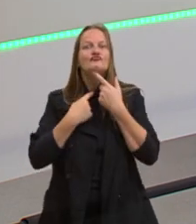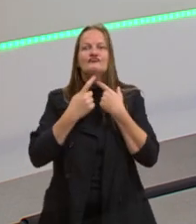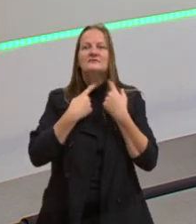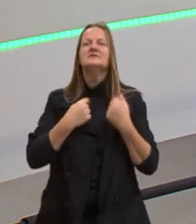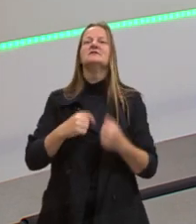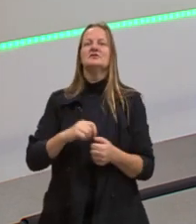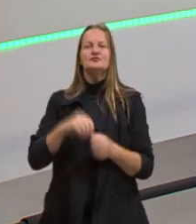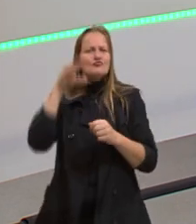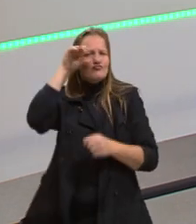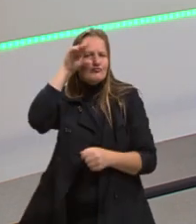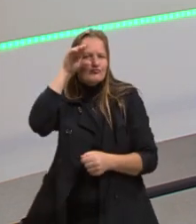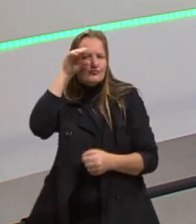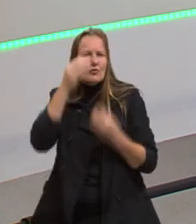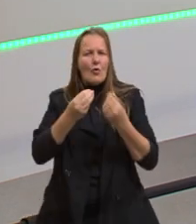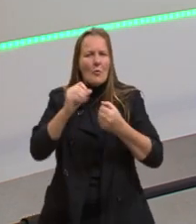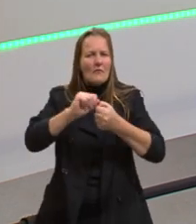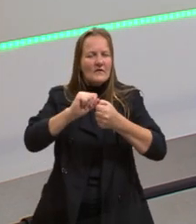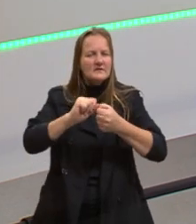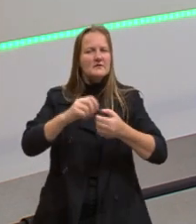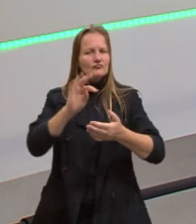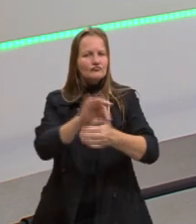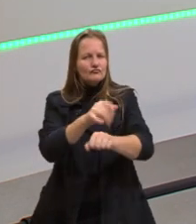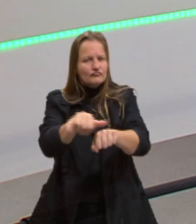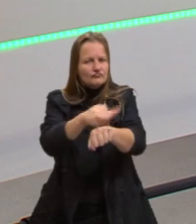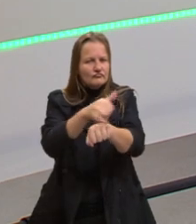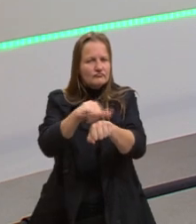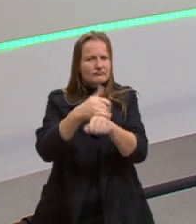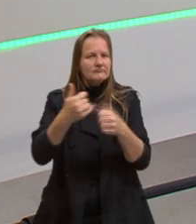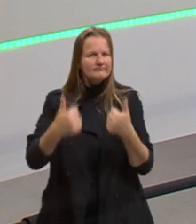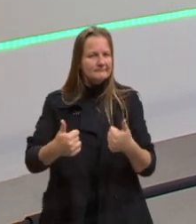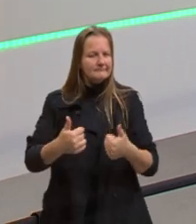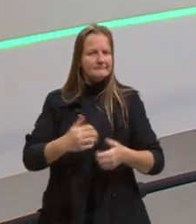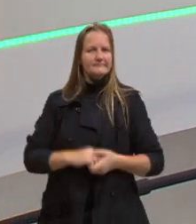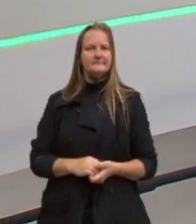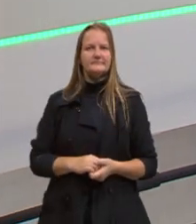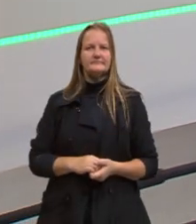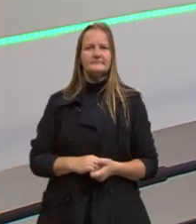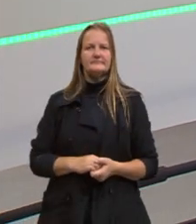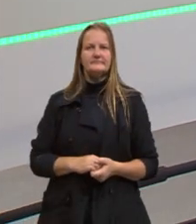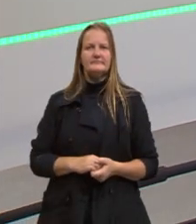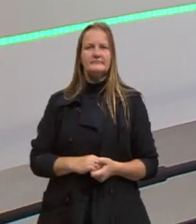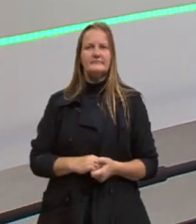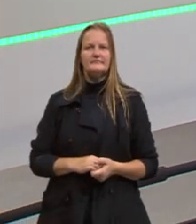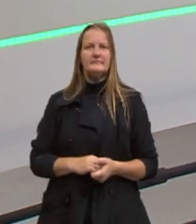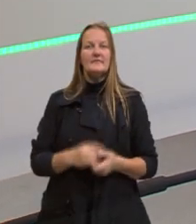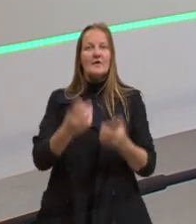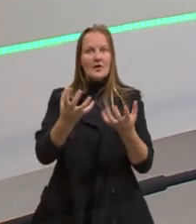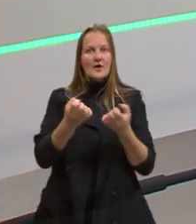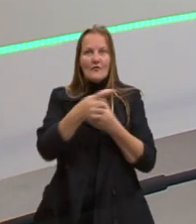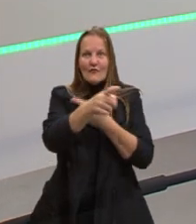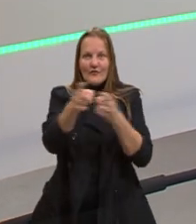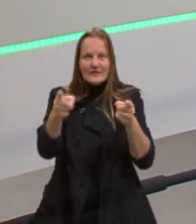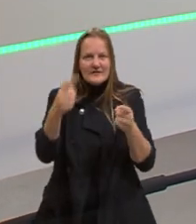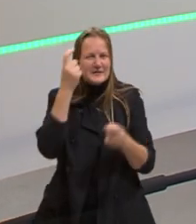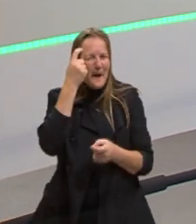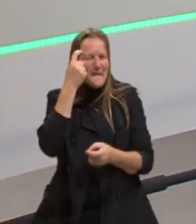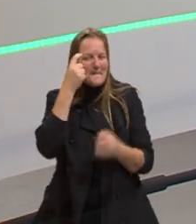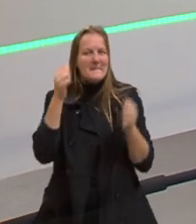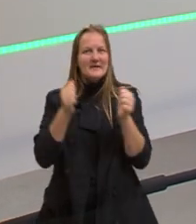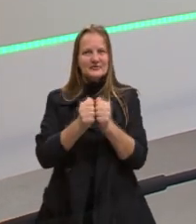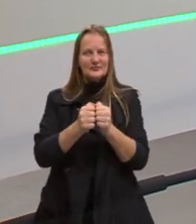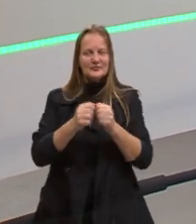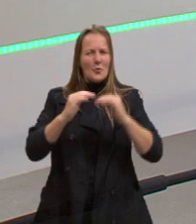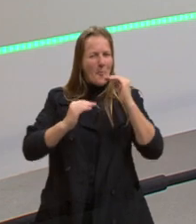digitar observando como eu vou fazer nessas técnicas aí certo então é isso que eu quero que vocês reflitam